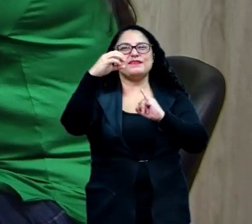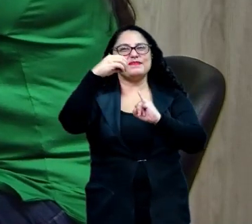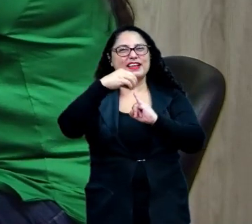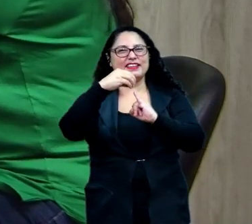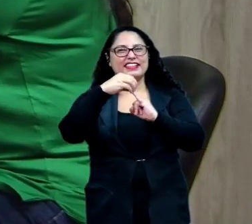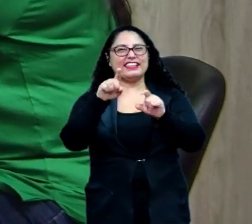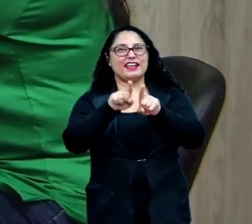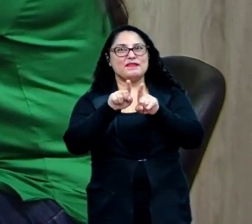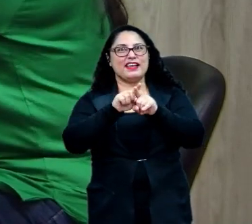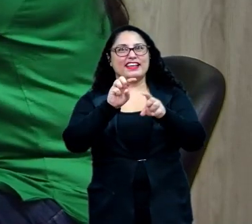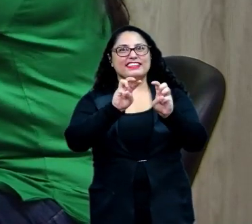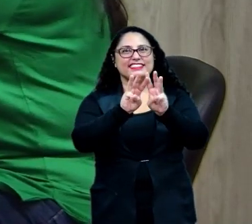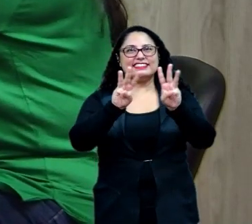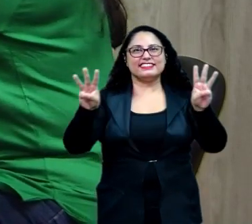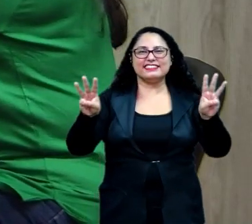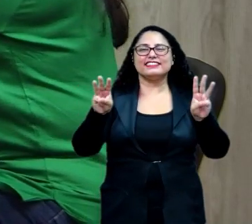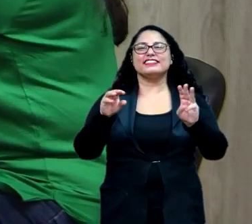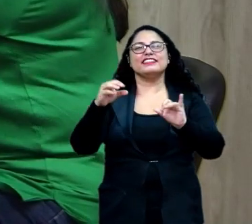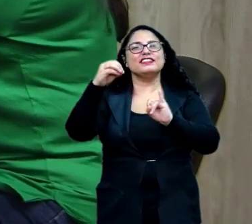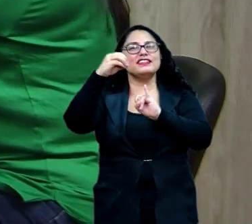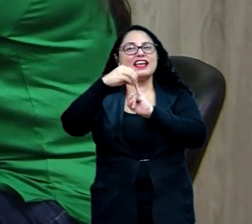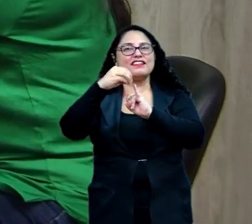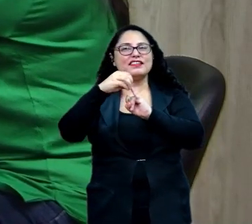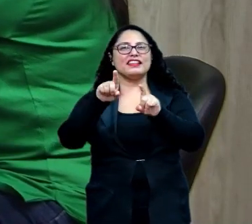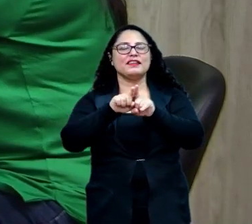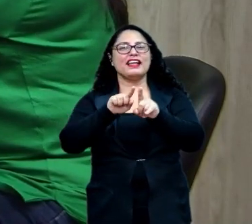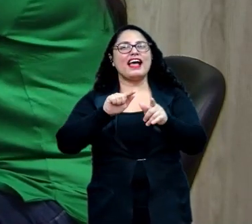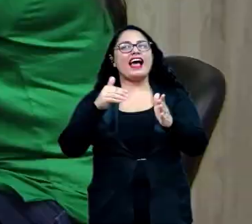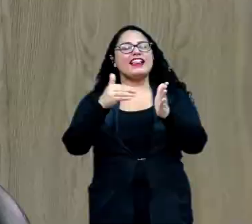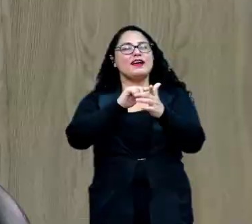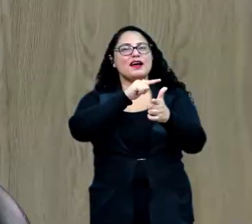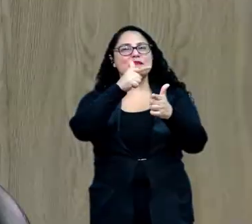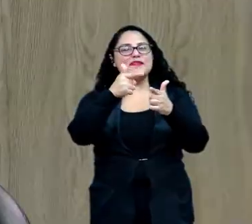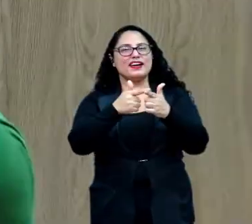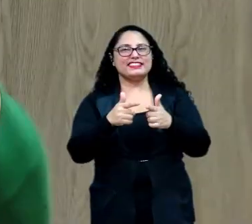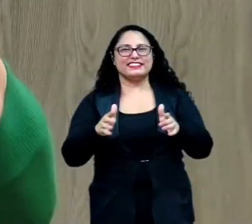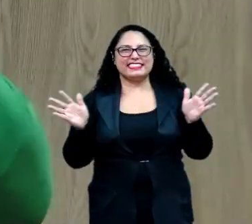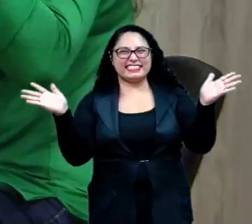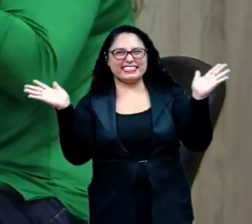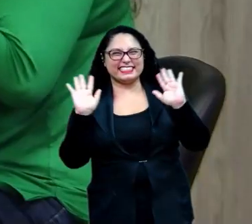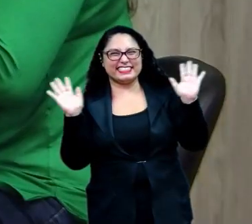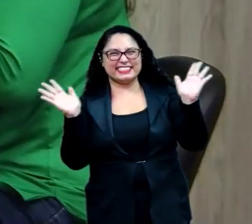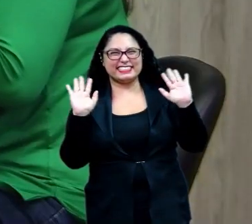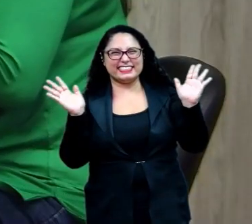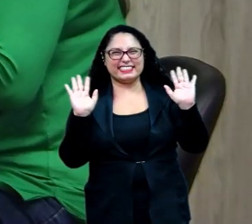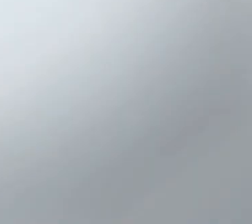e também pelo site ifb.edu.br. Até a próxima.